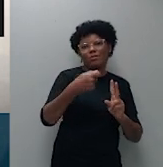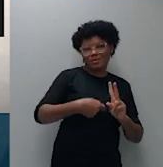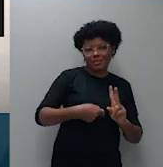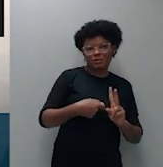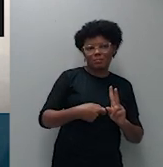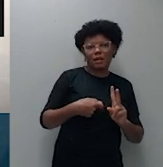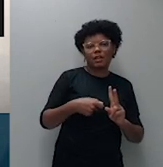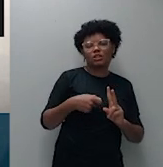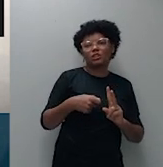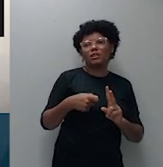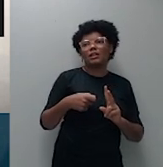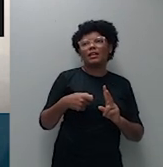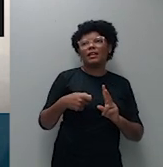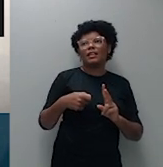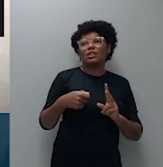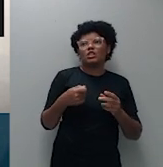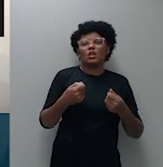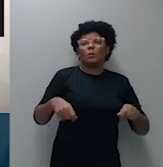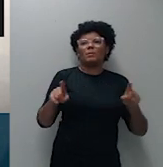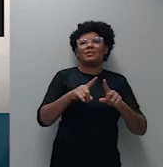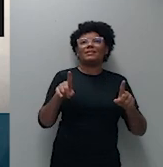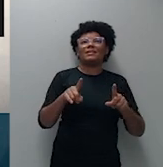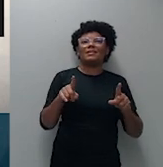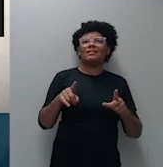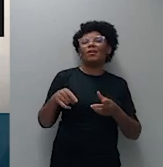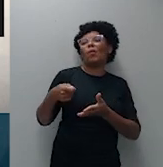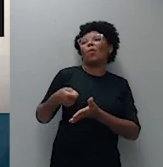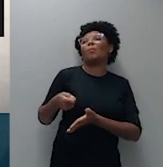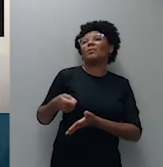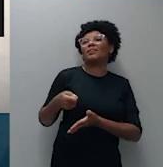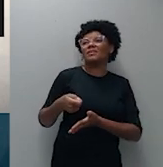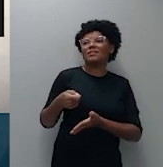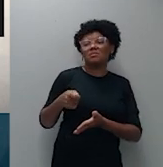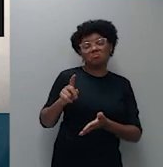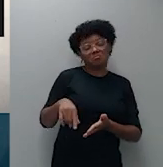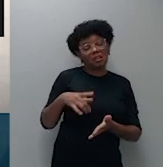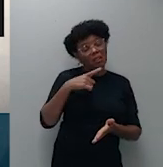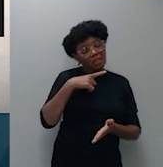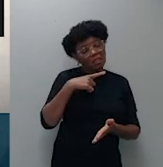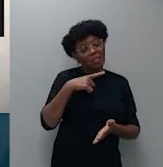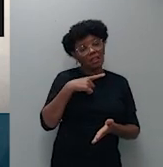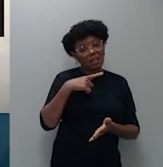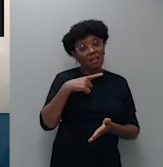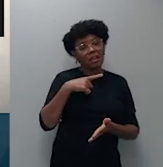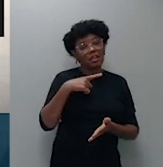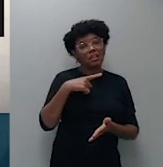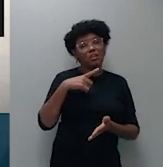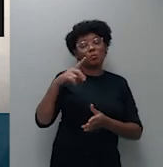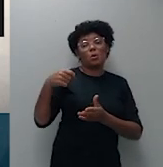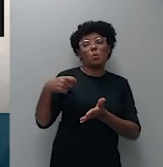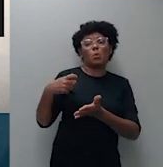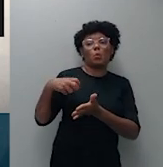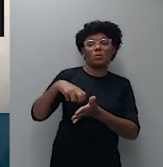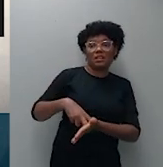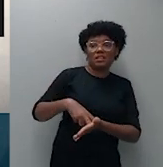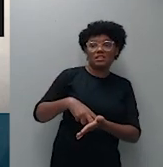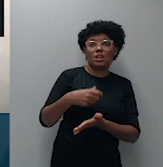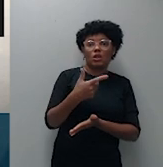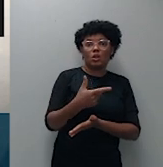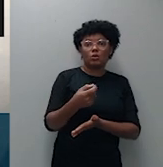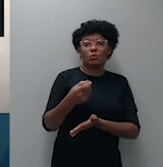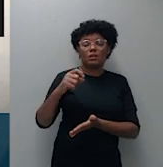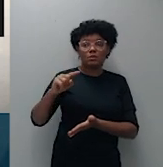se lembrou de uma obrigação Nesse depressivos valor eu penso que a kase uma condenação